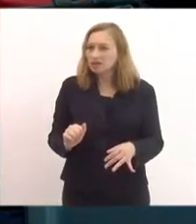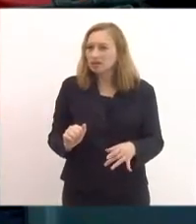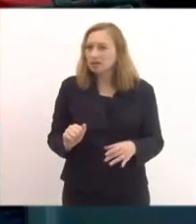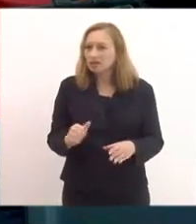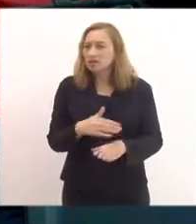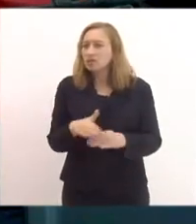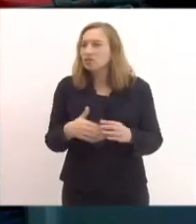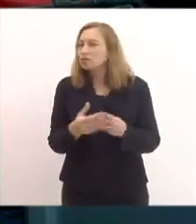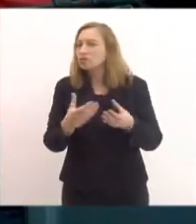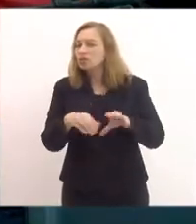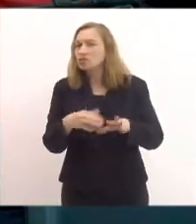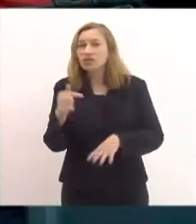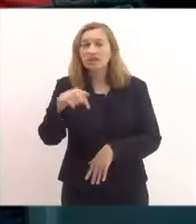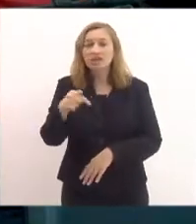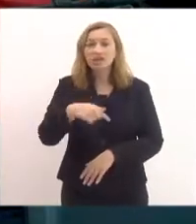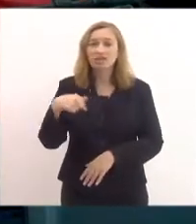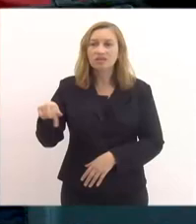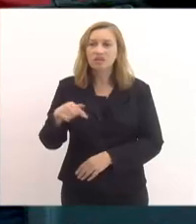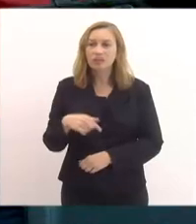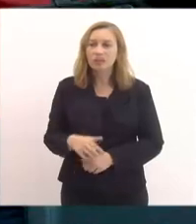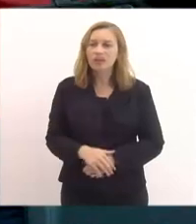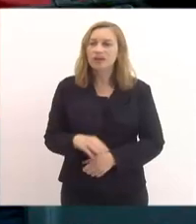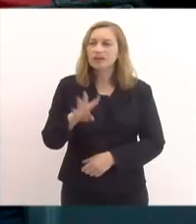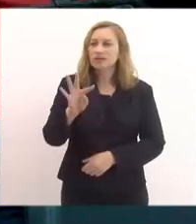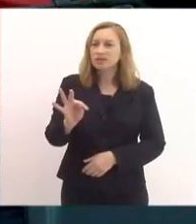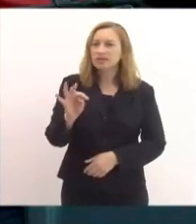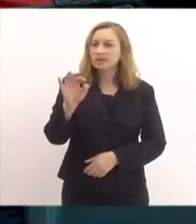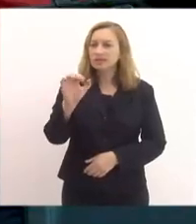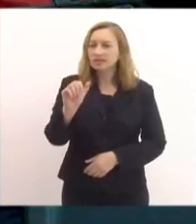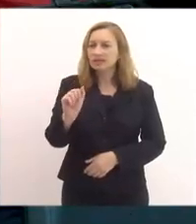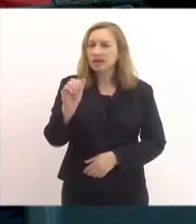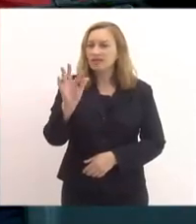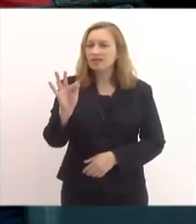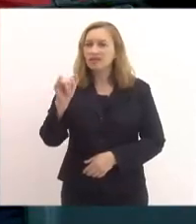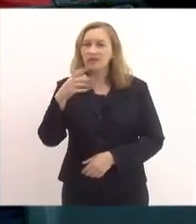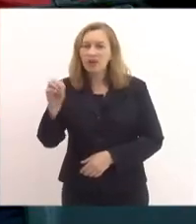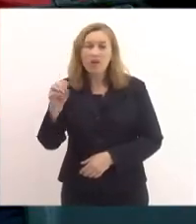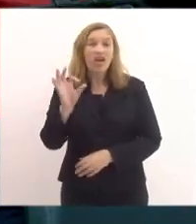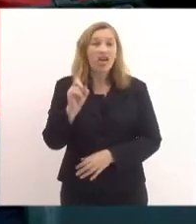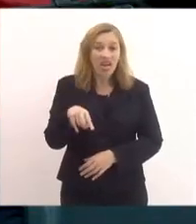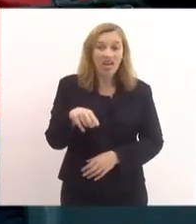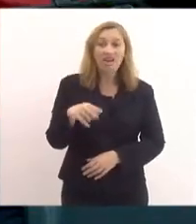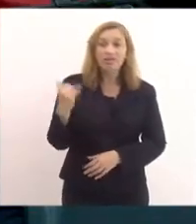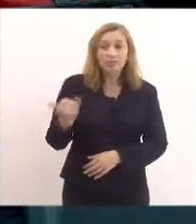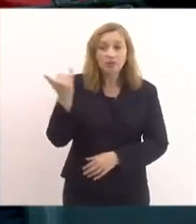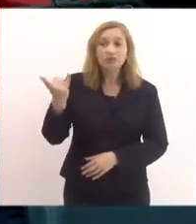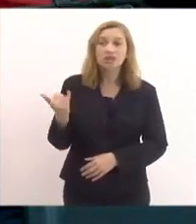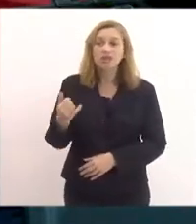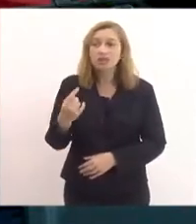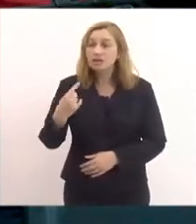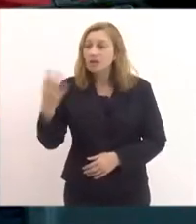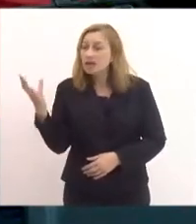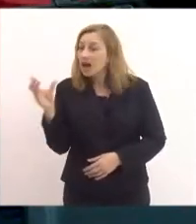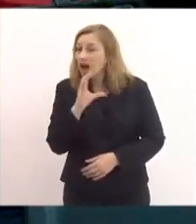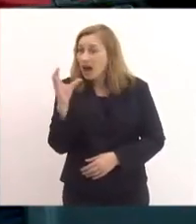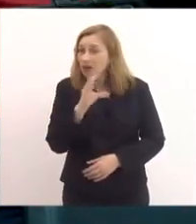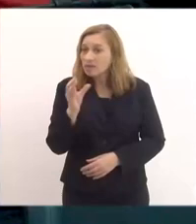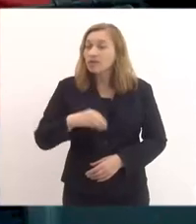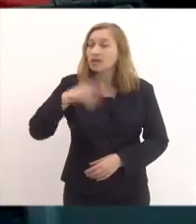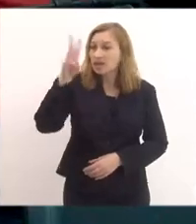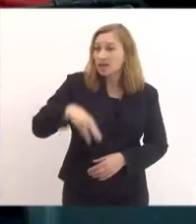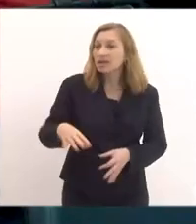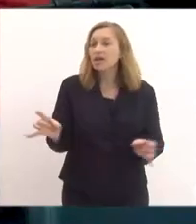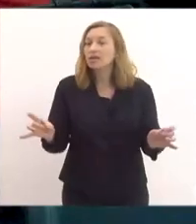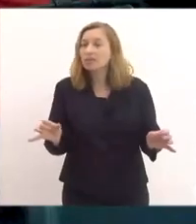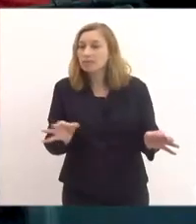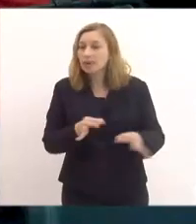aqui. O tafão é algo necessário, até para a gente limar logo quem está preparado e quem não está.